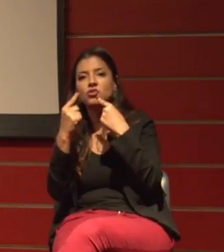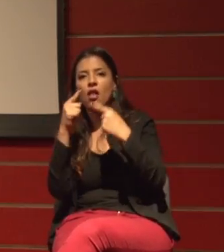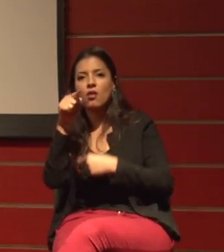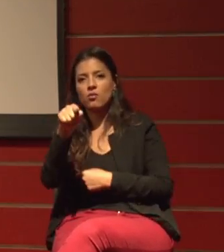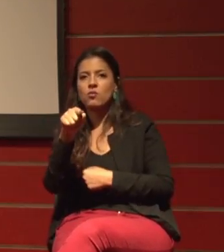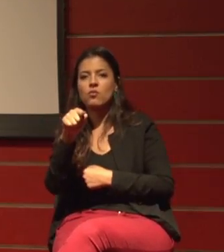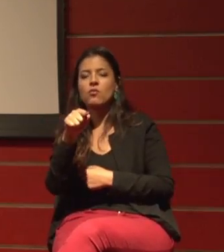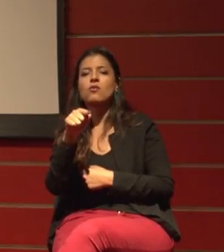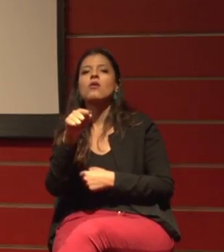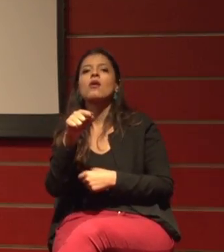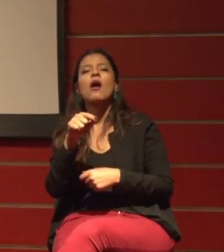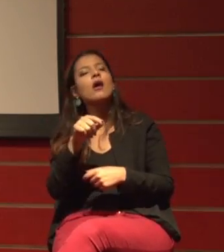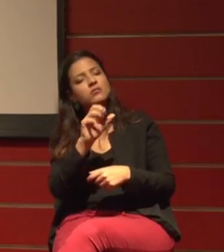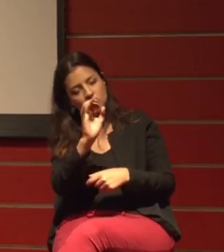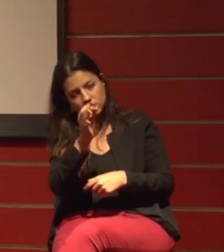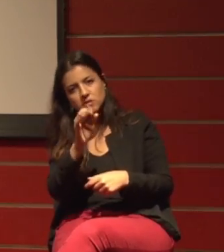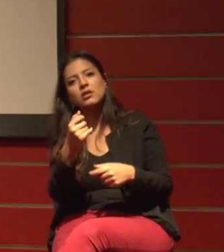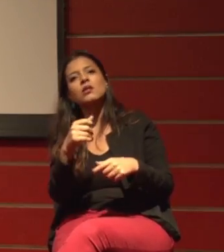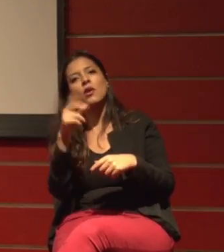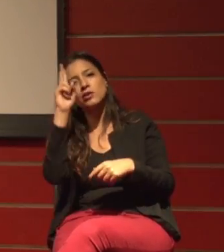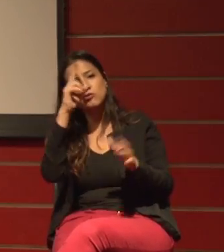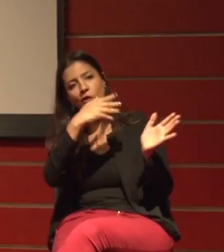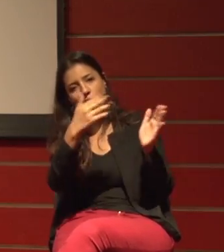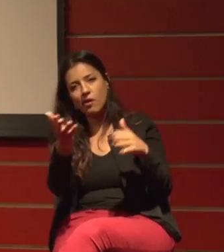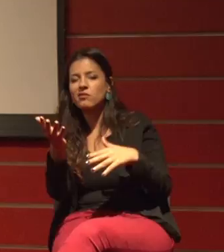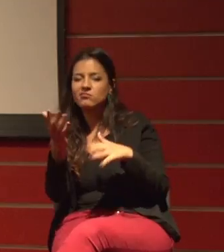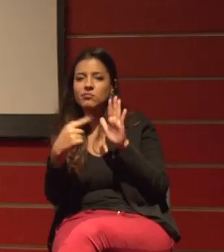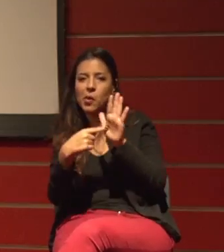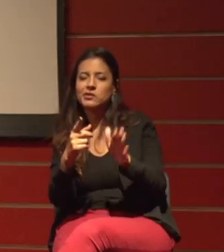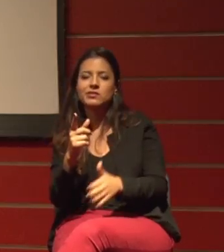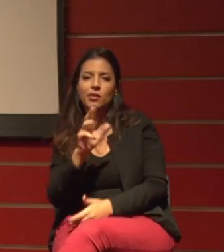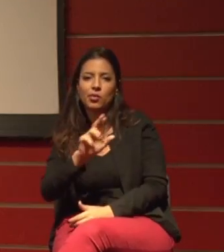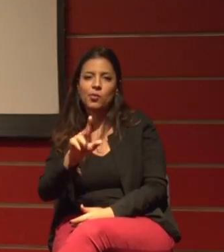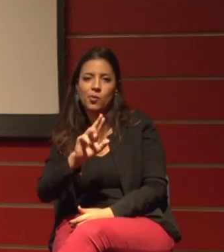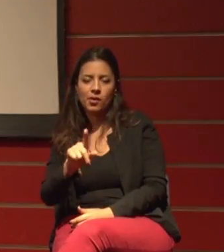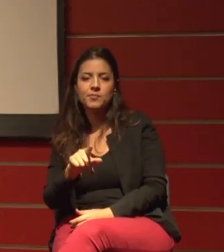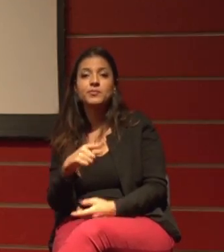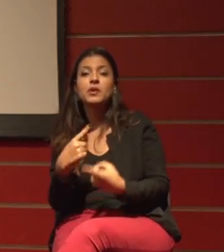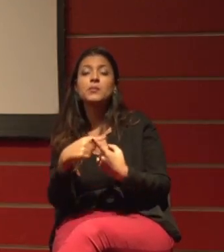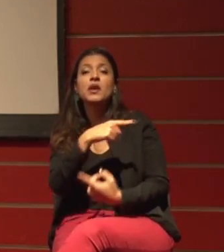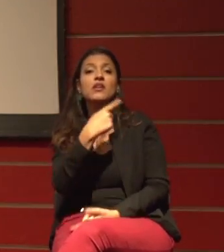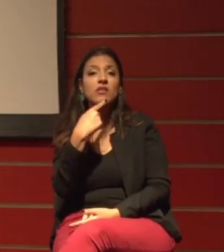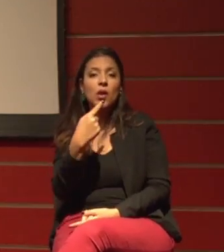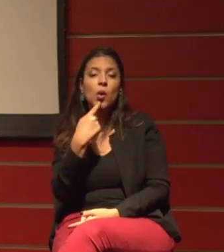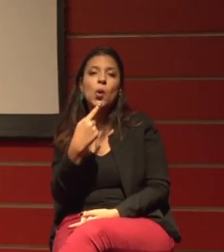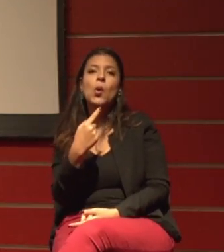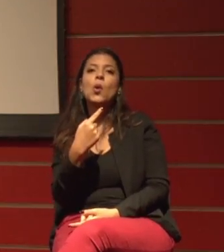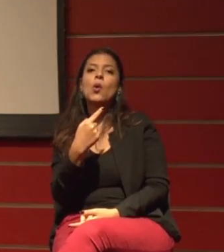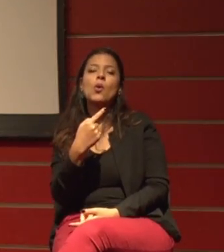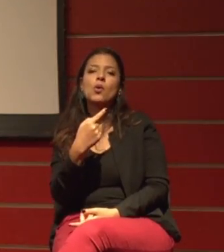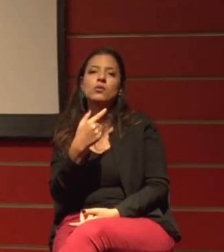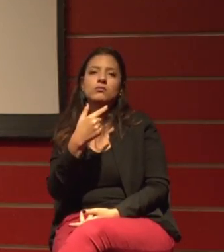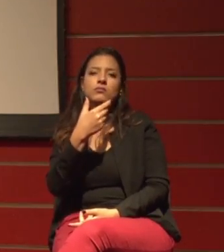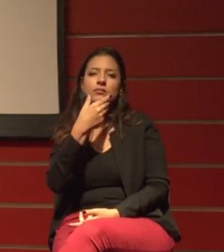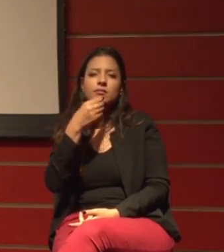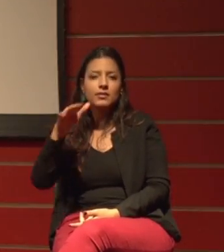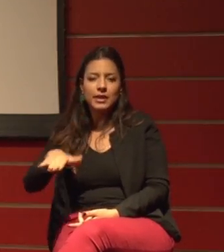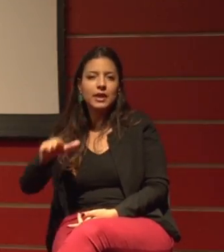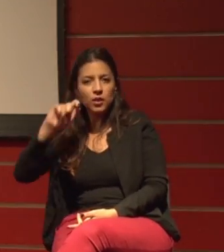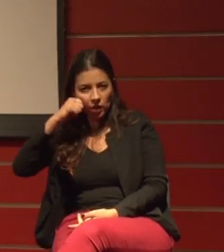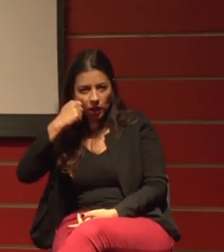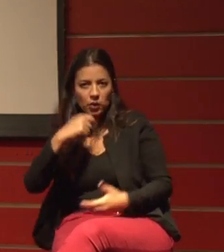né ex desconstrói é porque é aquela coisa ele falando que o garoto tinha tirado mostrado uma faca para ele por isso que ele